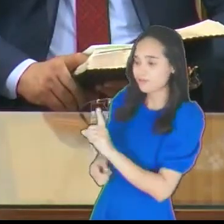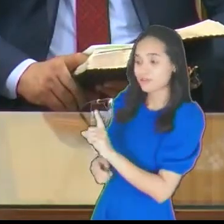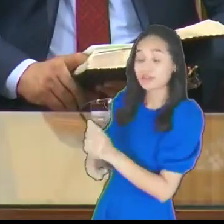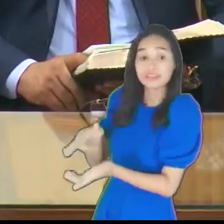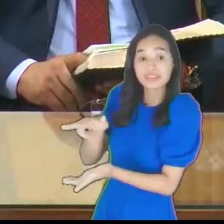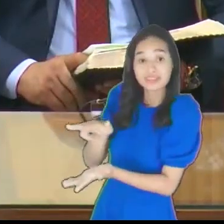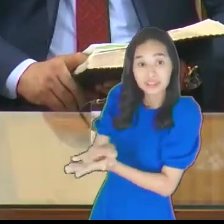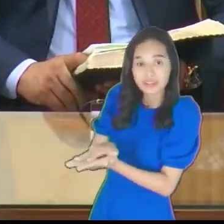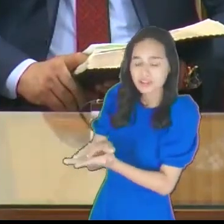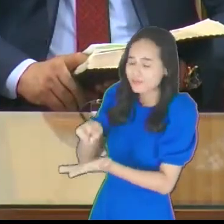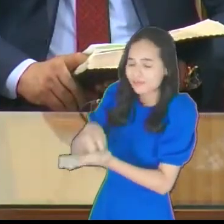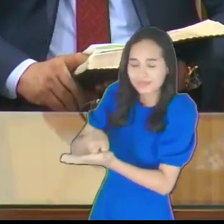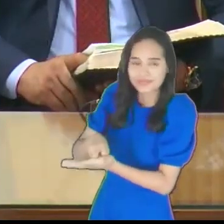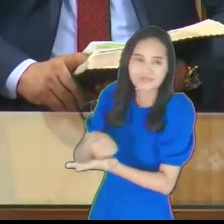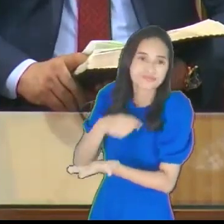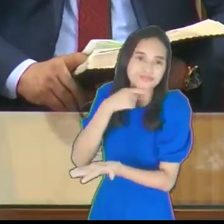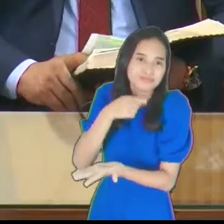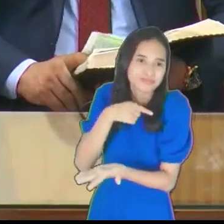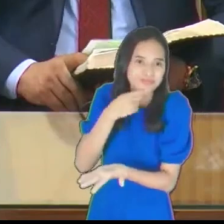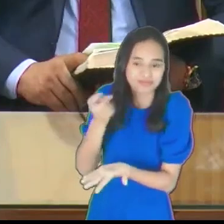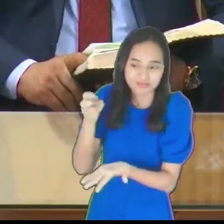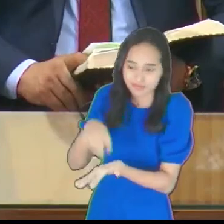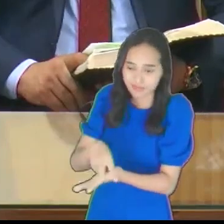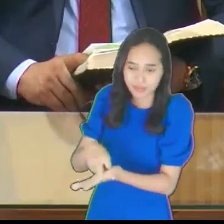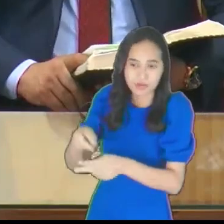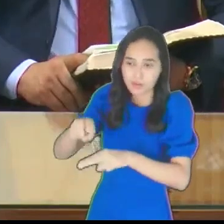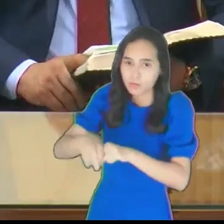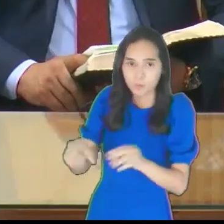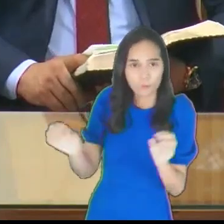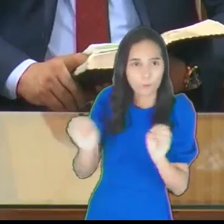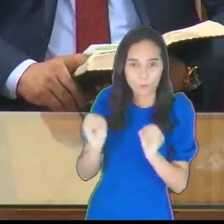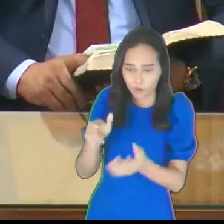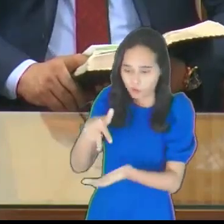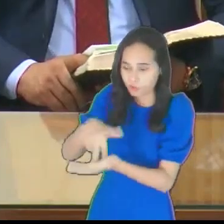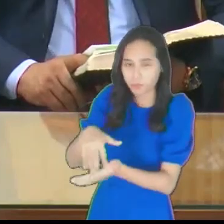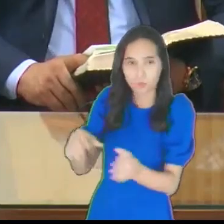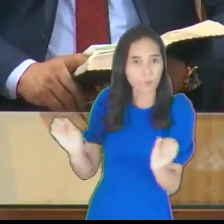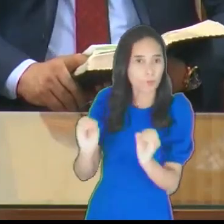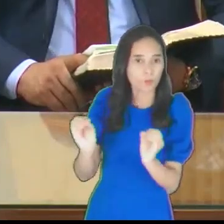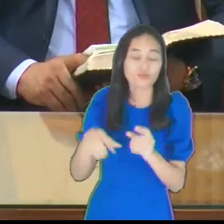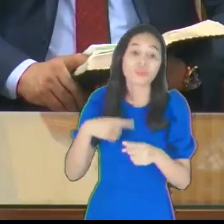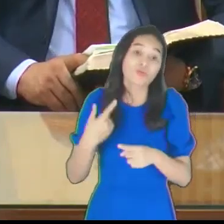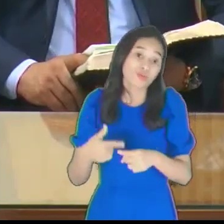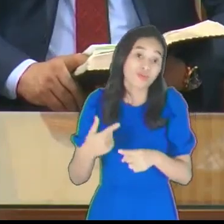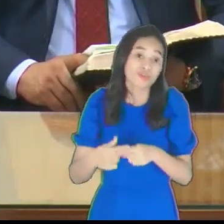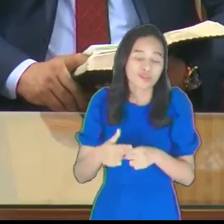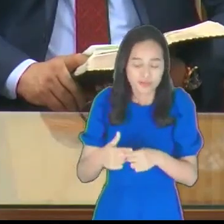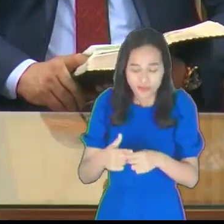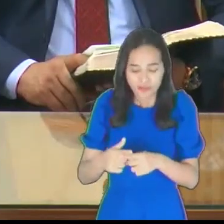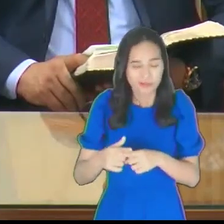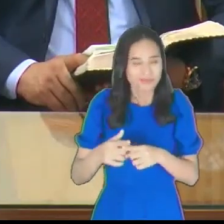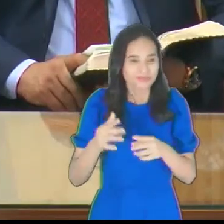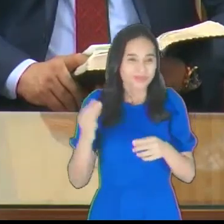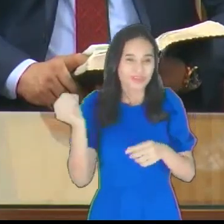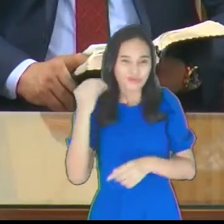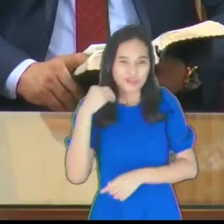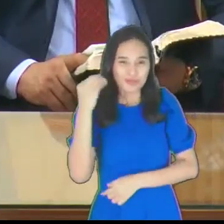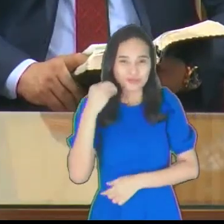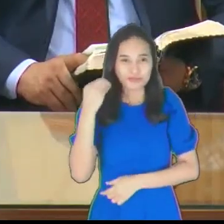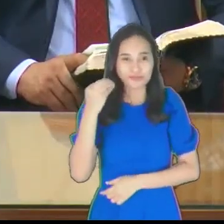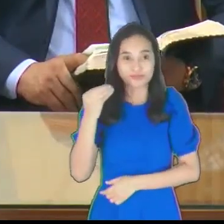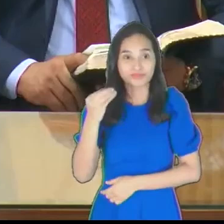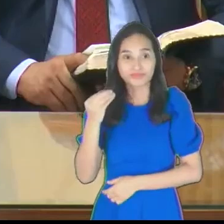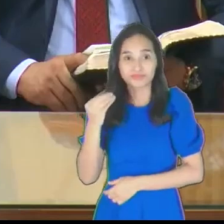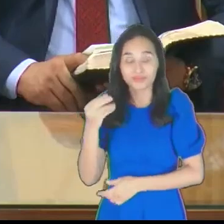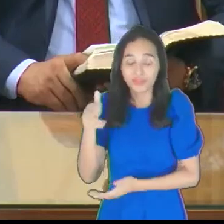se ajoelhou, nem se sentou, nem se levantou, porque estava fragilizado. E ele ali virado